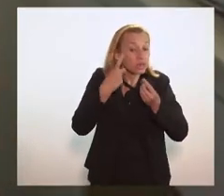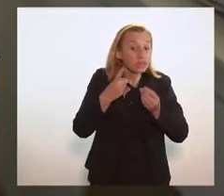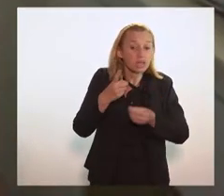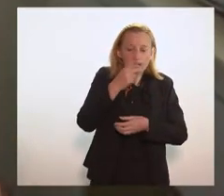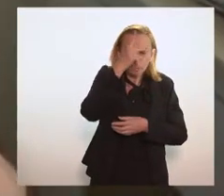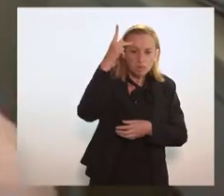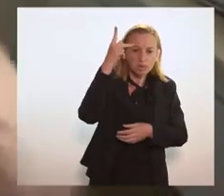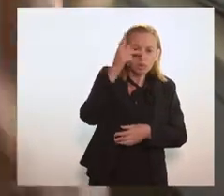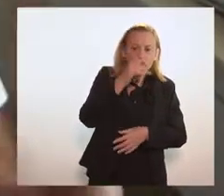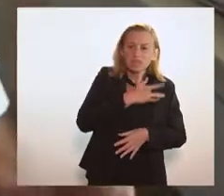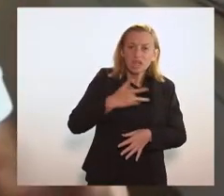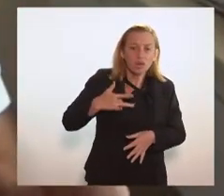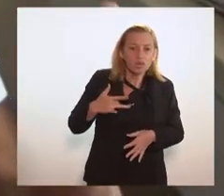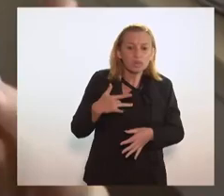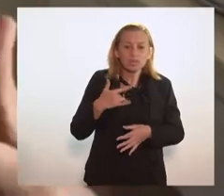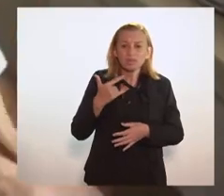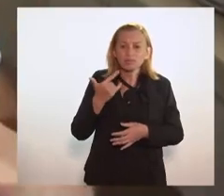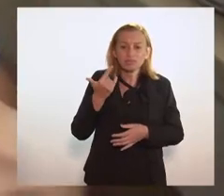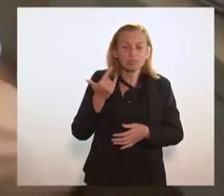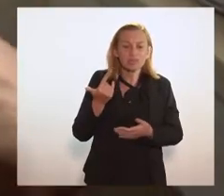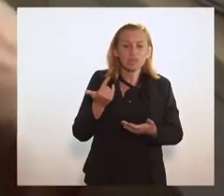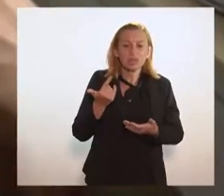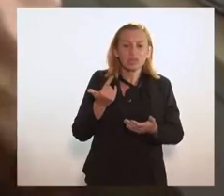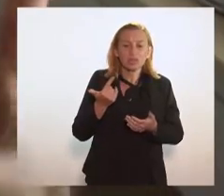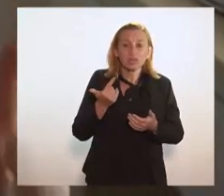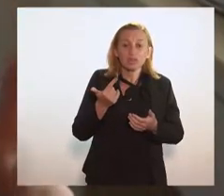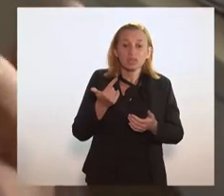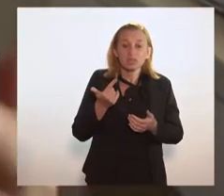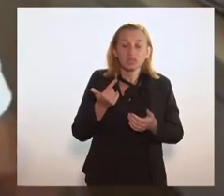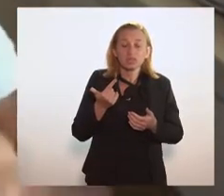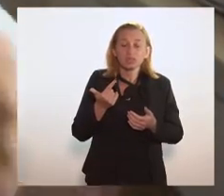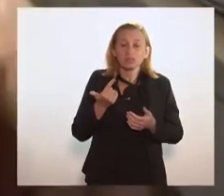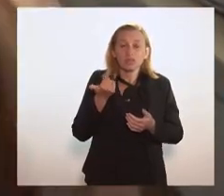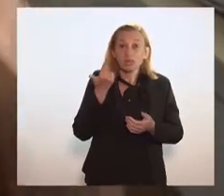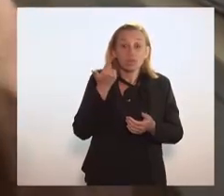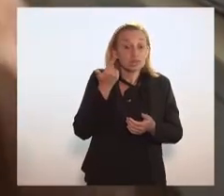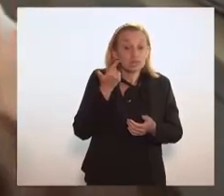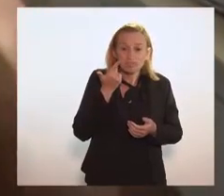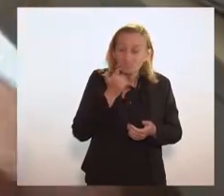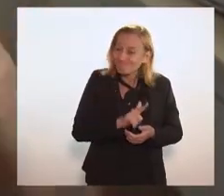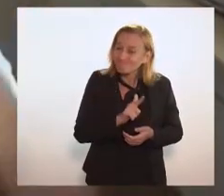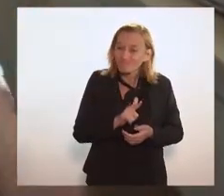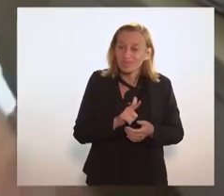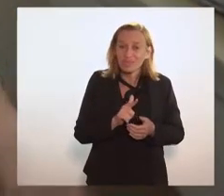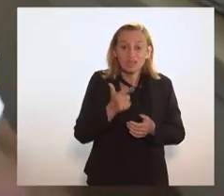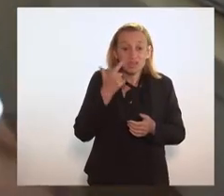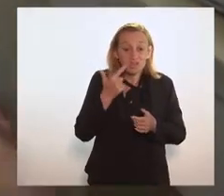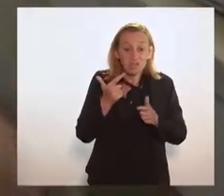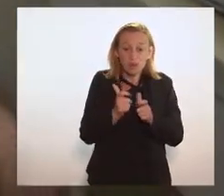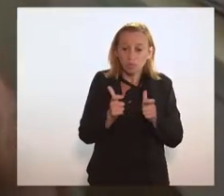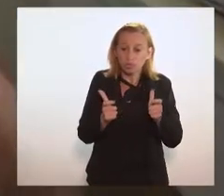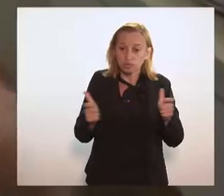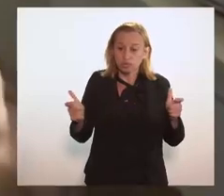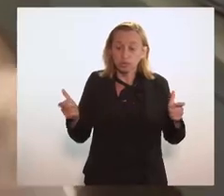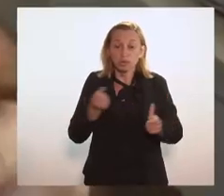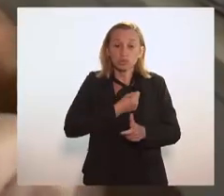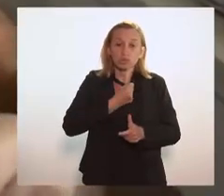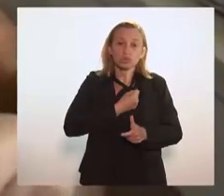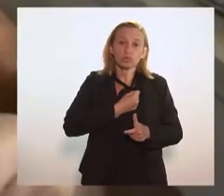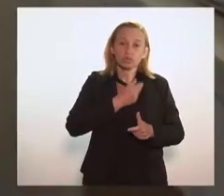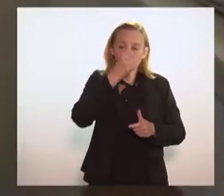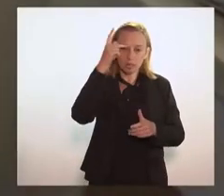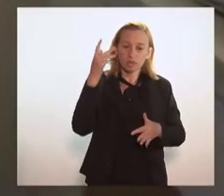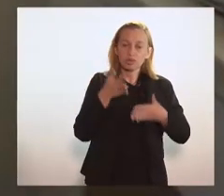já não aguenta mais o volume de atendimento. A demanda reprimida, deputada Marta Rocha,